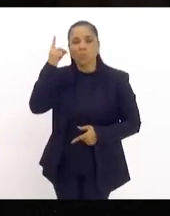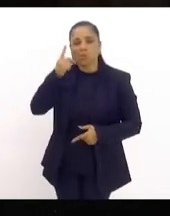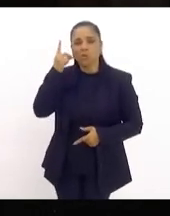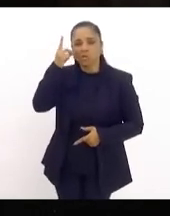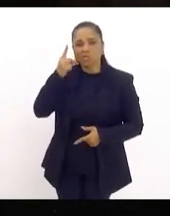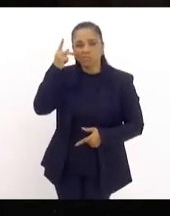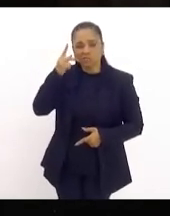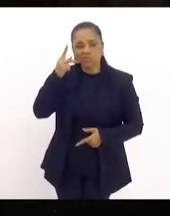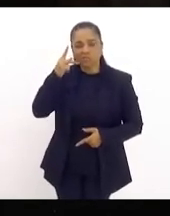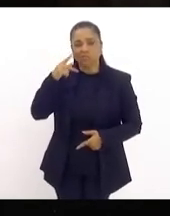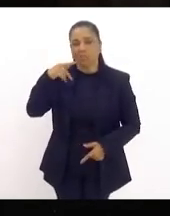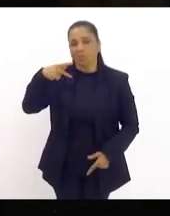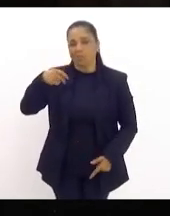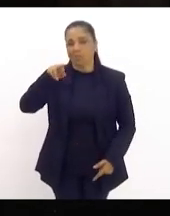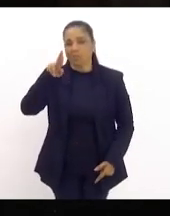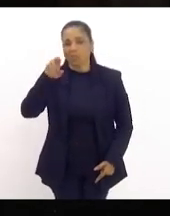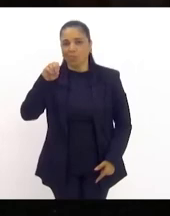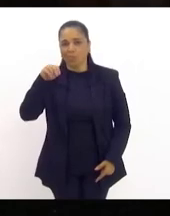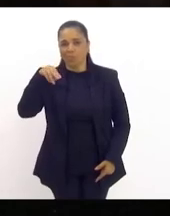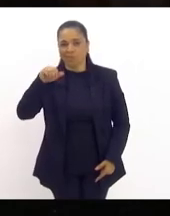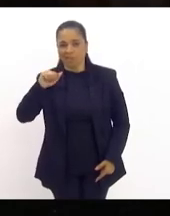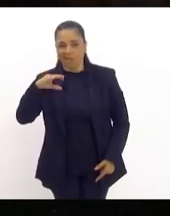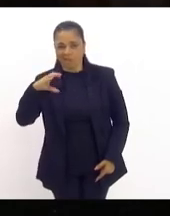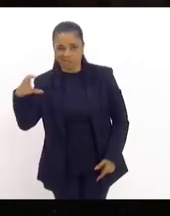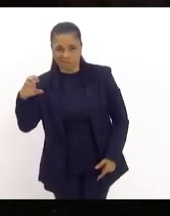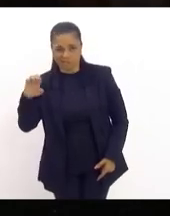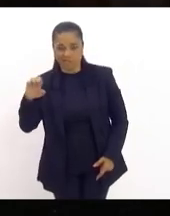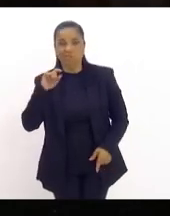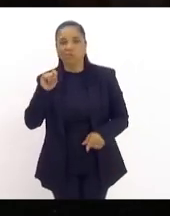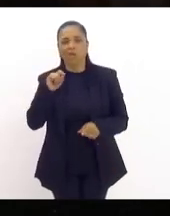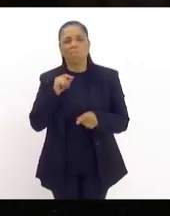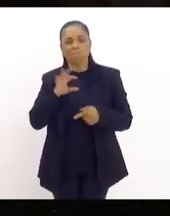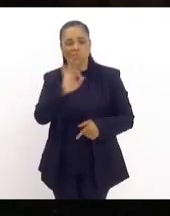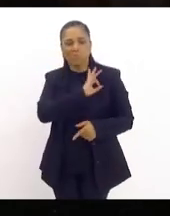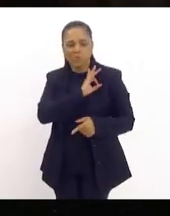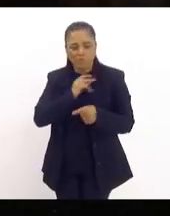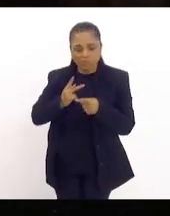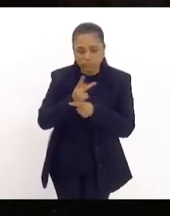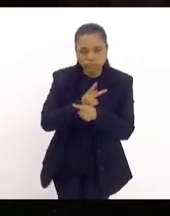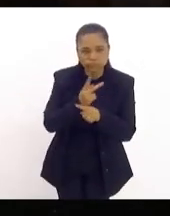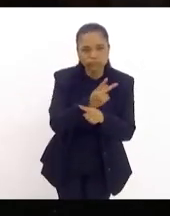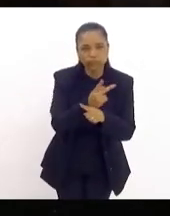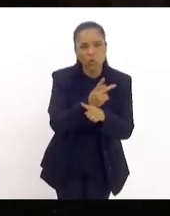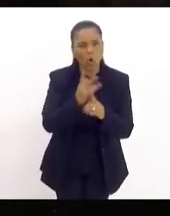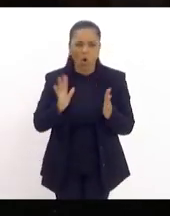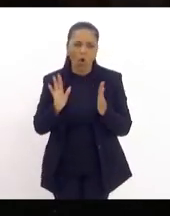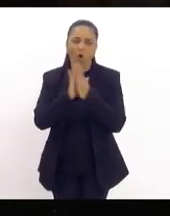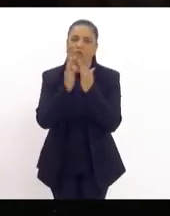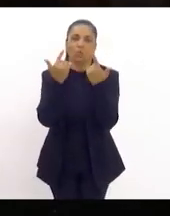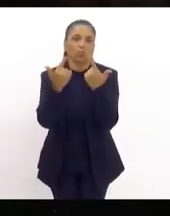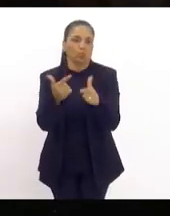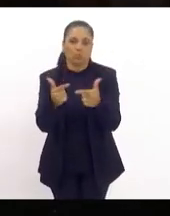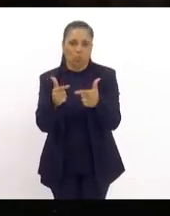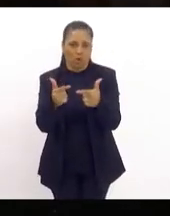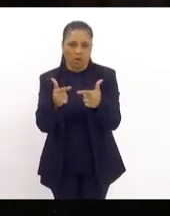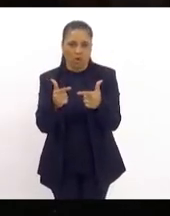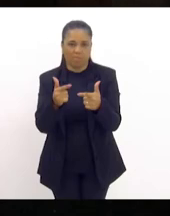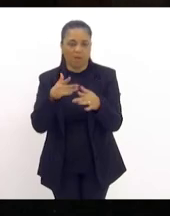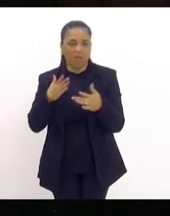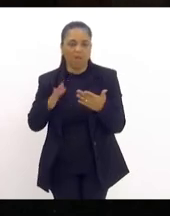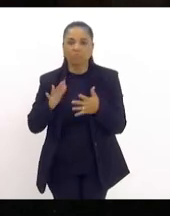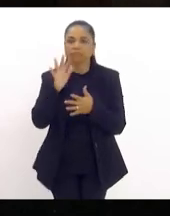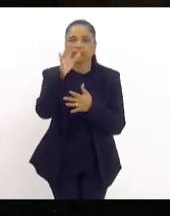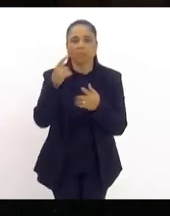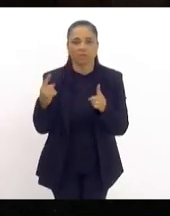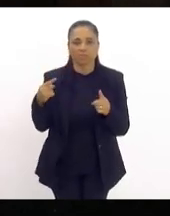quer polícia de inteligência investigativa, que não tenha confronto, que não entre dentro da periferia para matar as